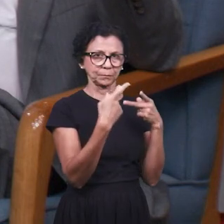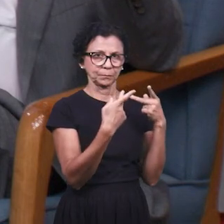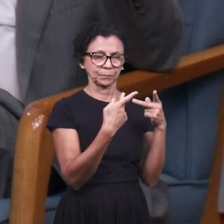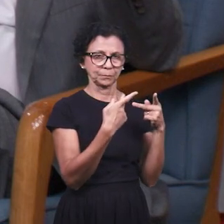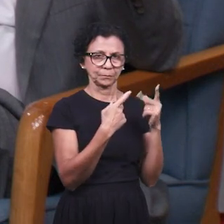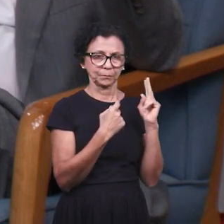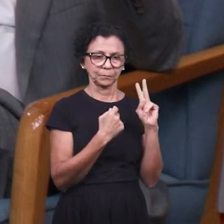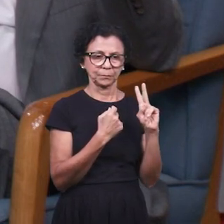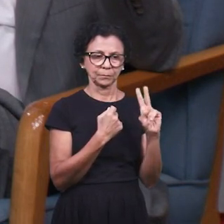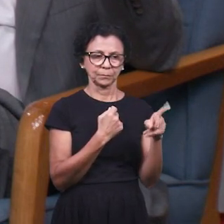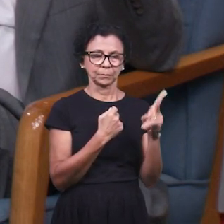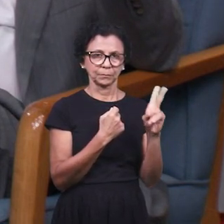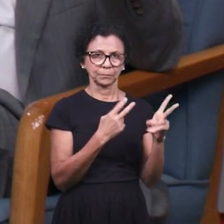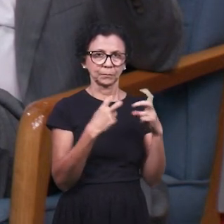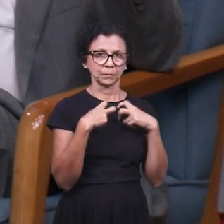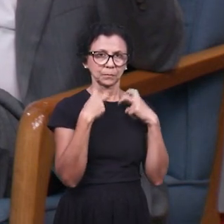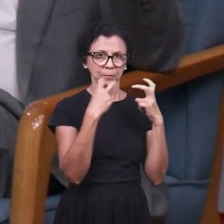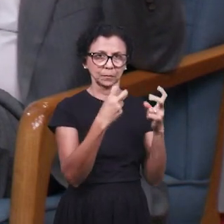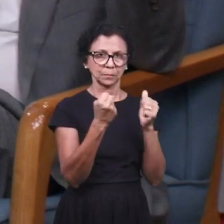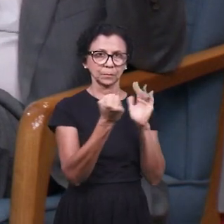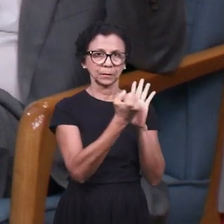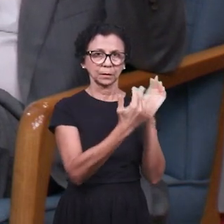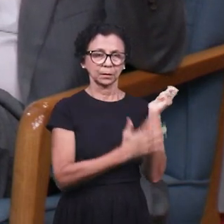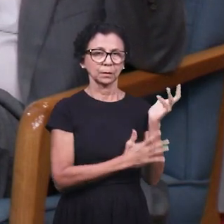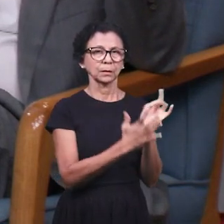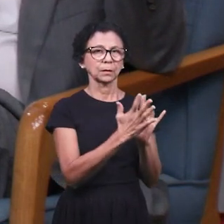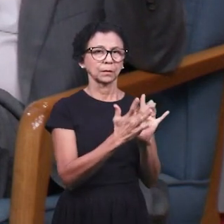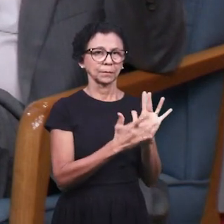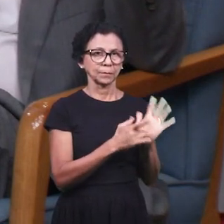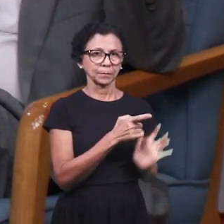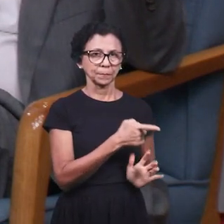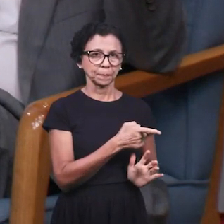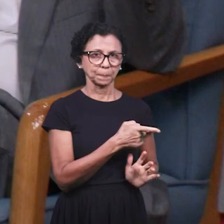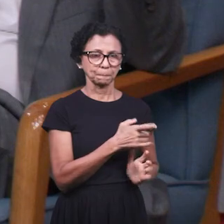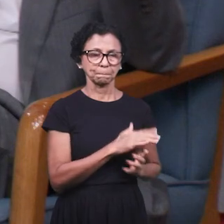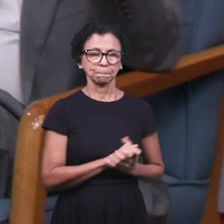estivesse em contínuo clamor pelo sangue de Jesus.